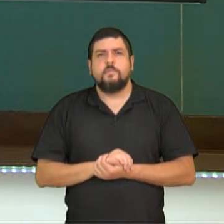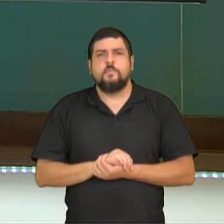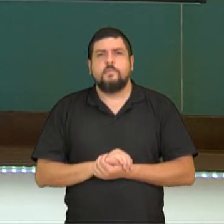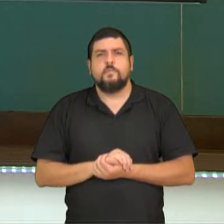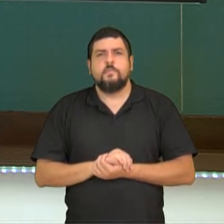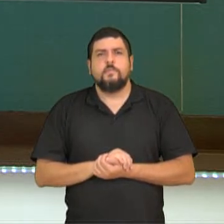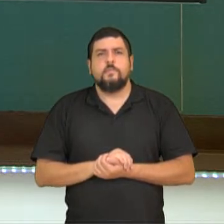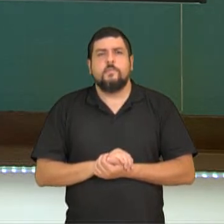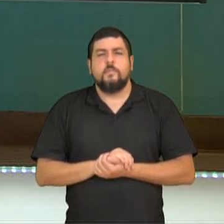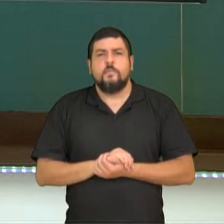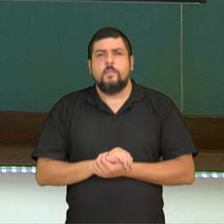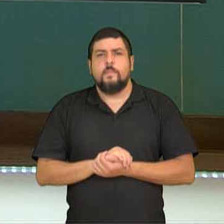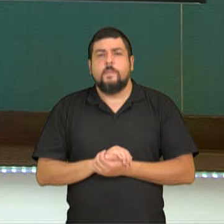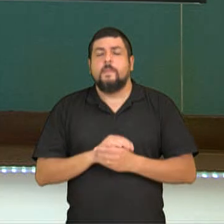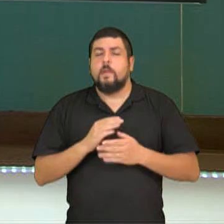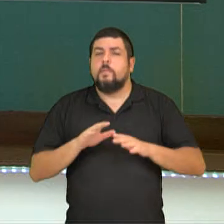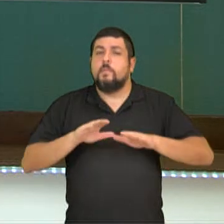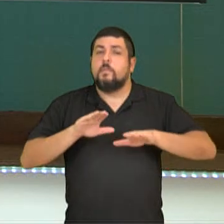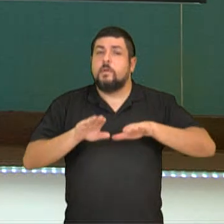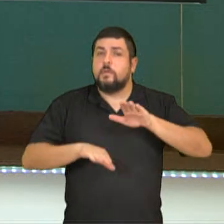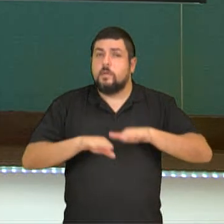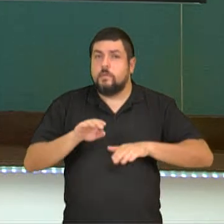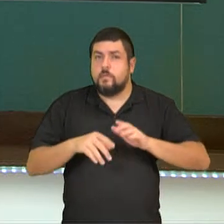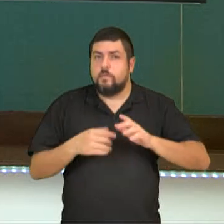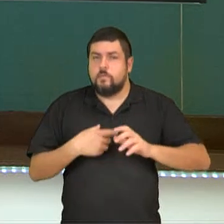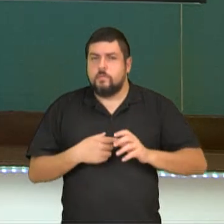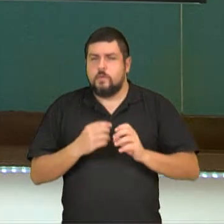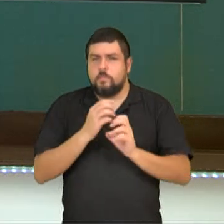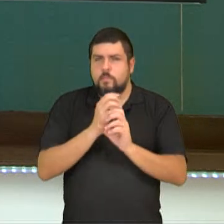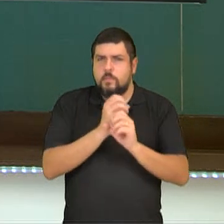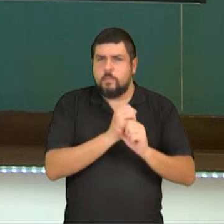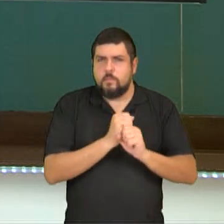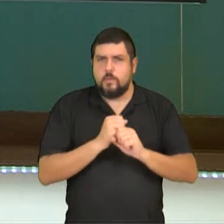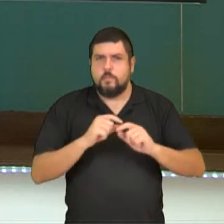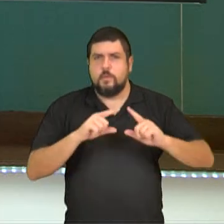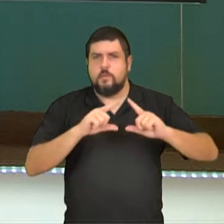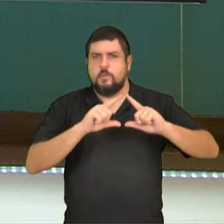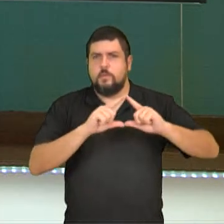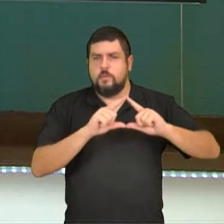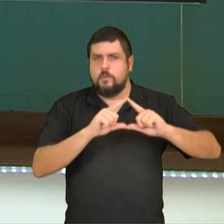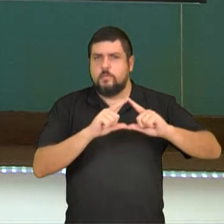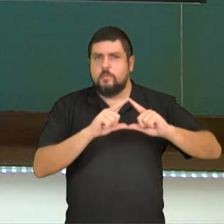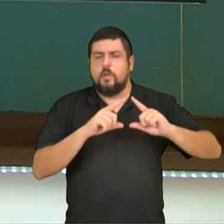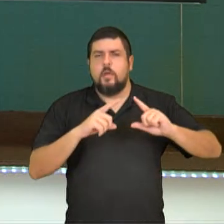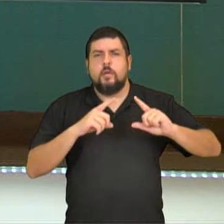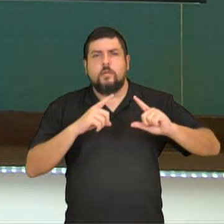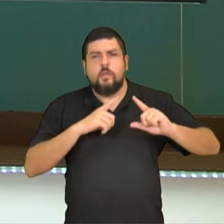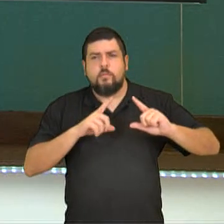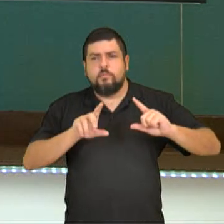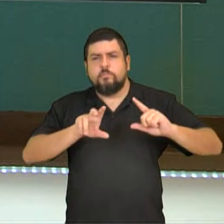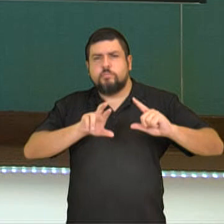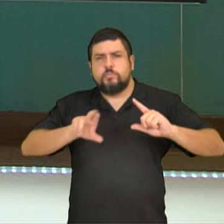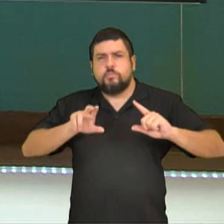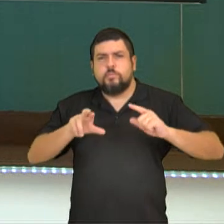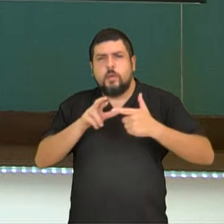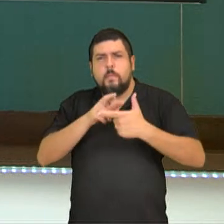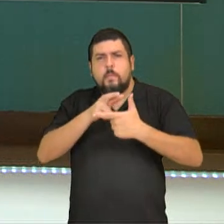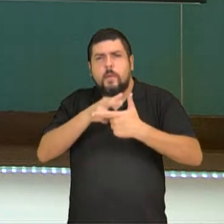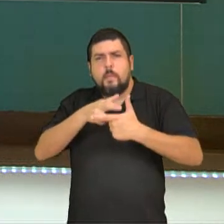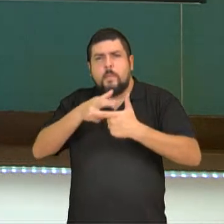com isso, né? Que dependendo do valor de delta, nós temos, né, diferentes quantidades ali, né, de raízes, né?